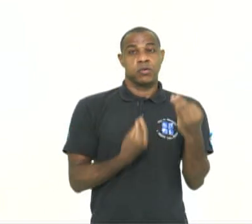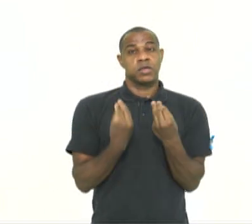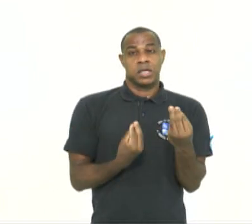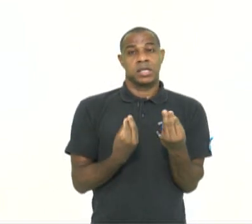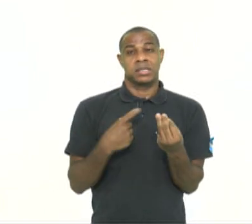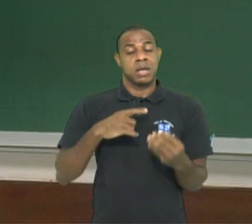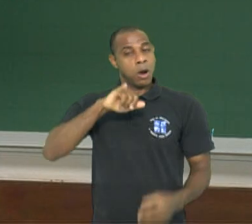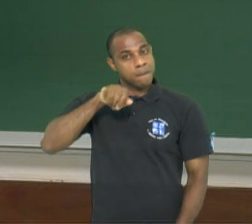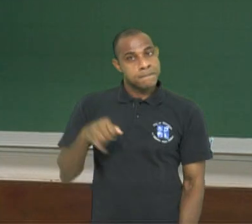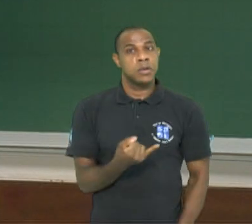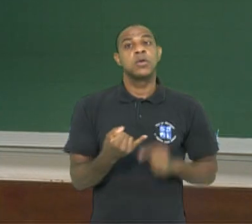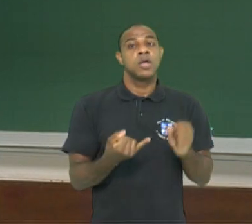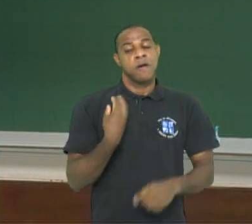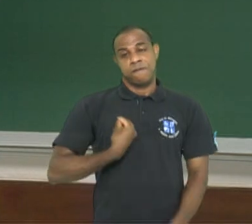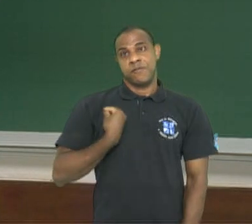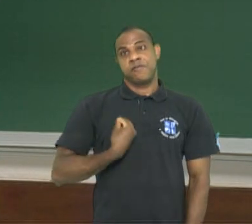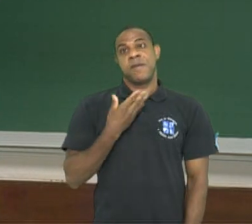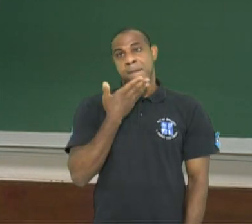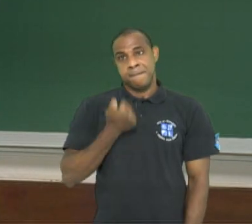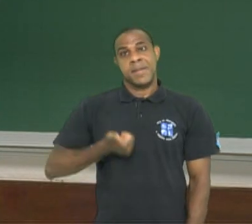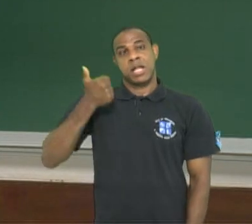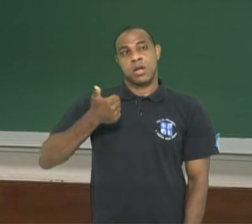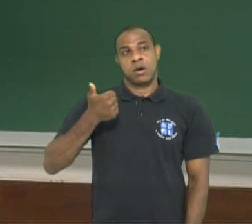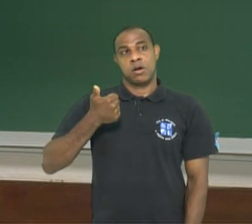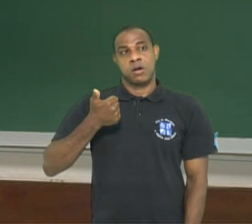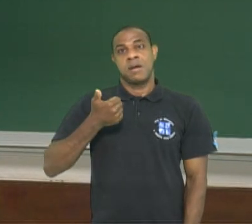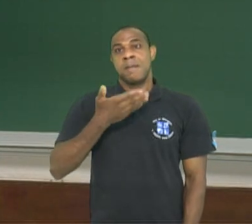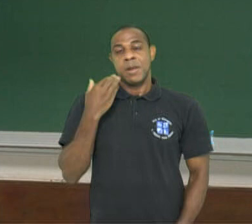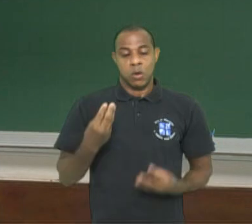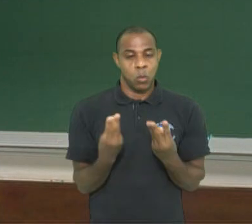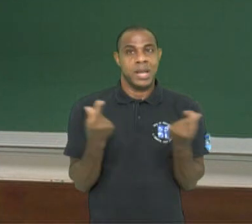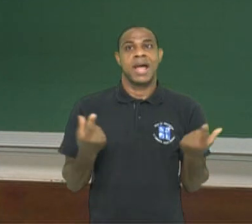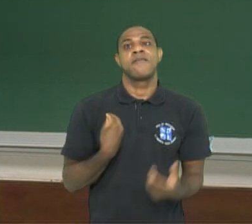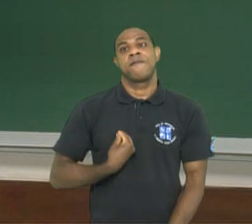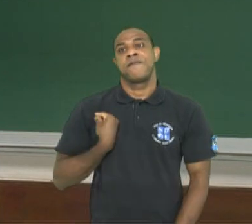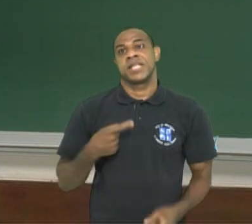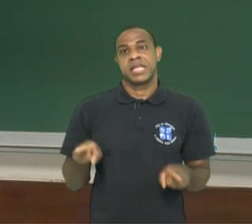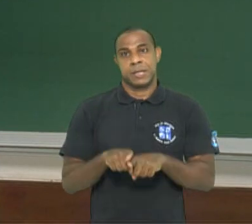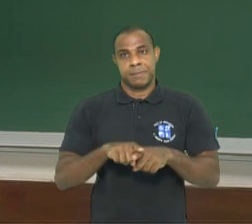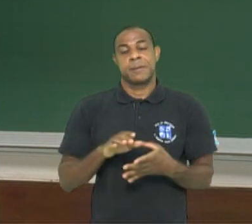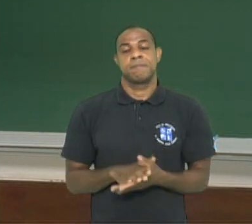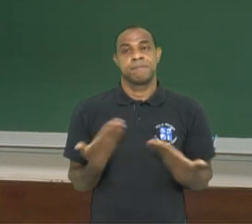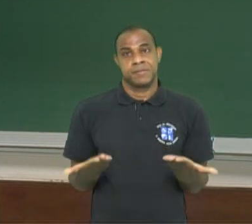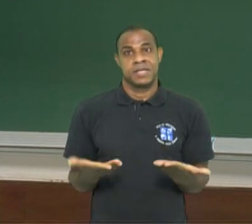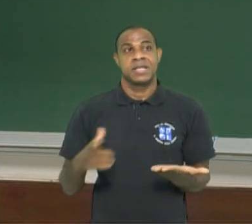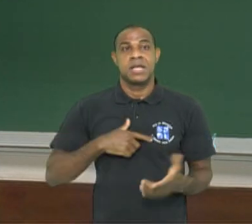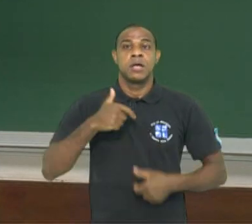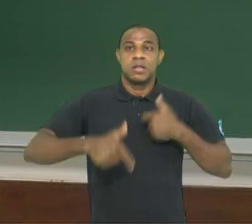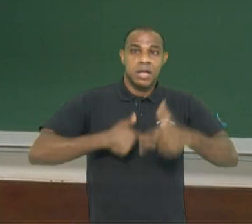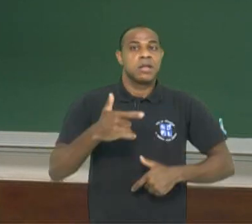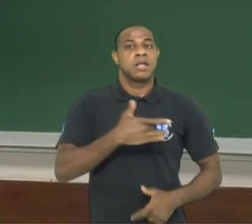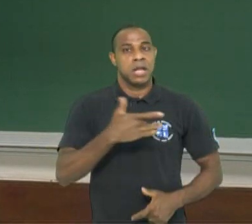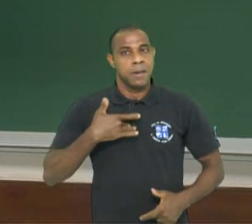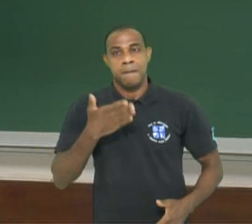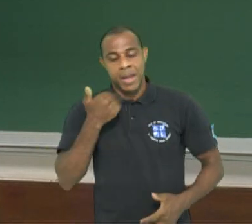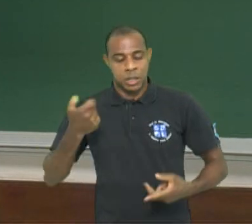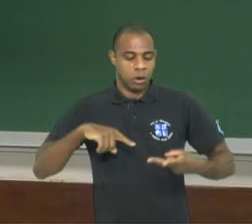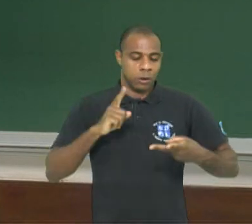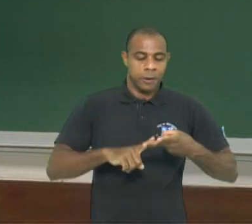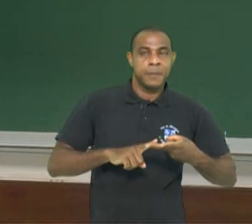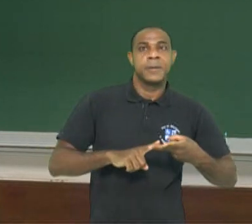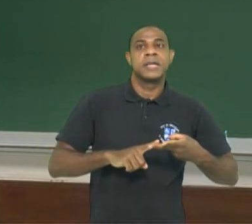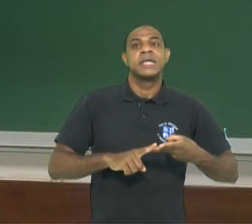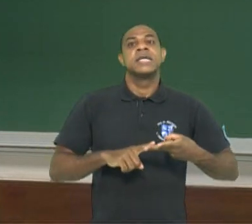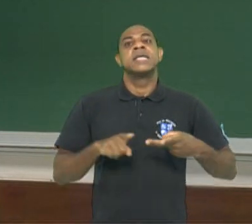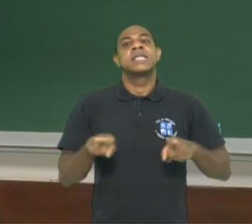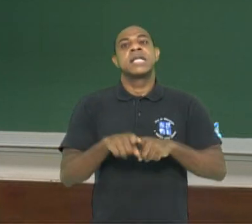uma oportunidade de viver melhor, com uma melhor qualidade de vida. Era ali que tinham serviços de saúde melhores, era ali